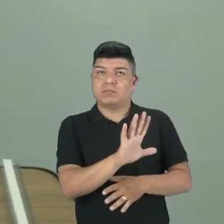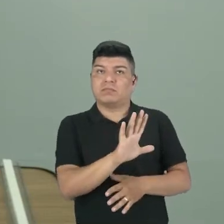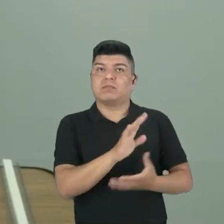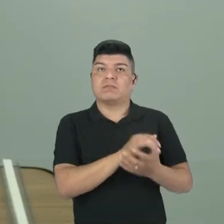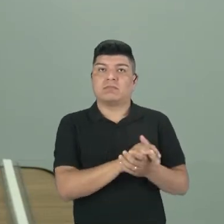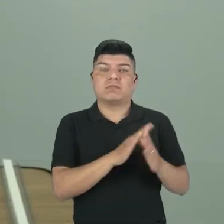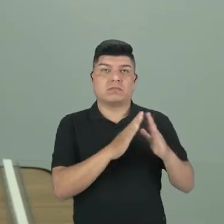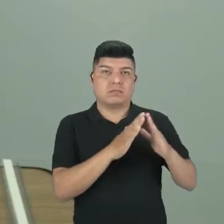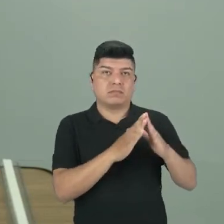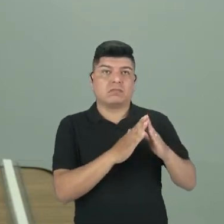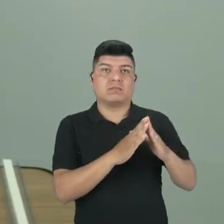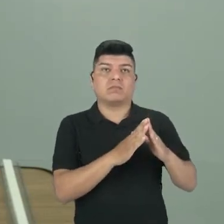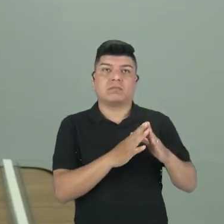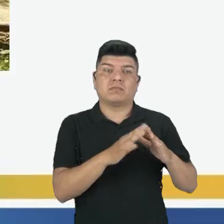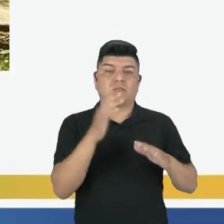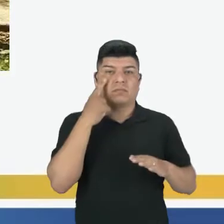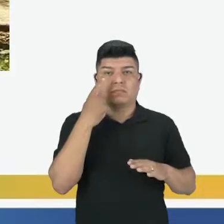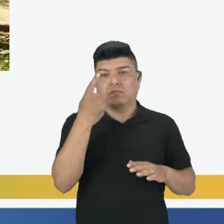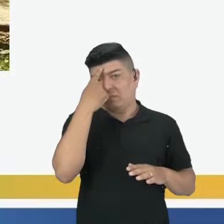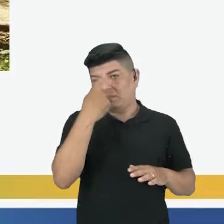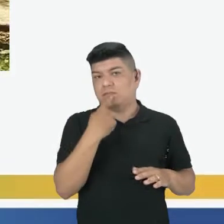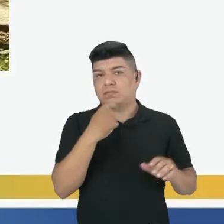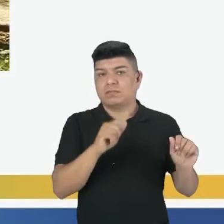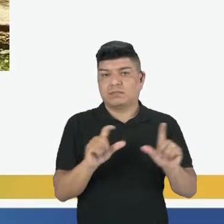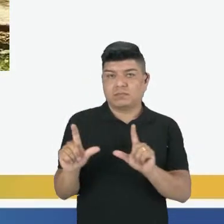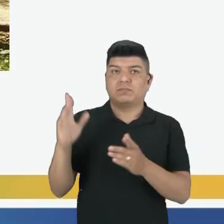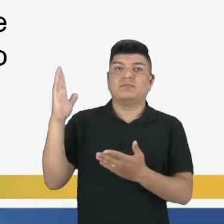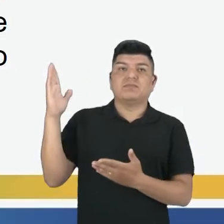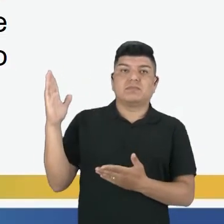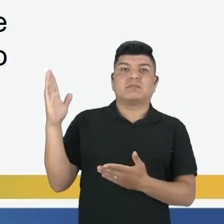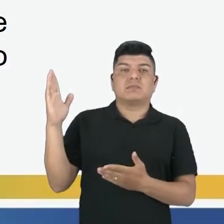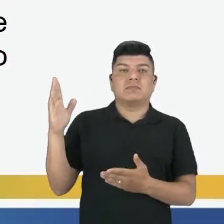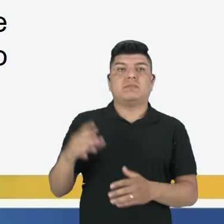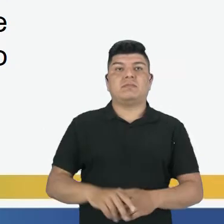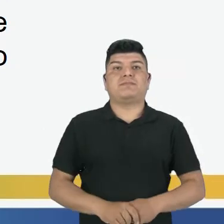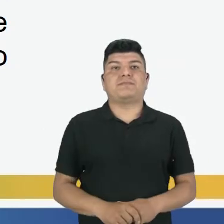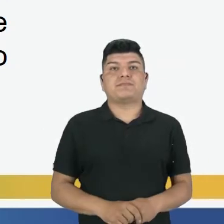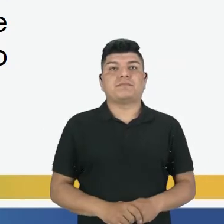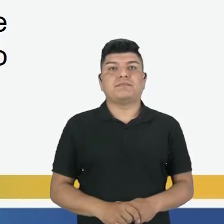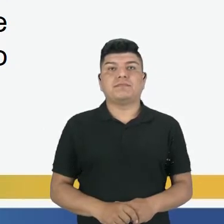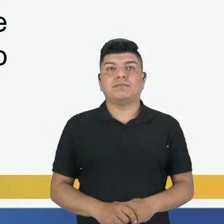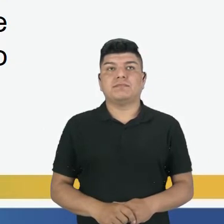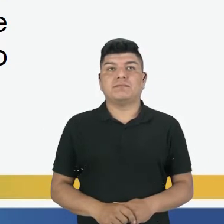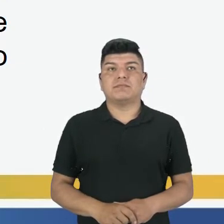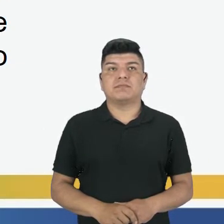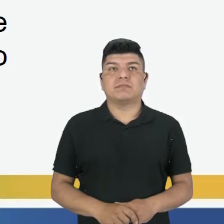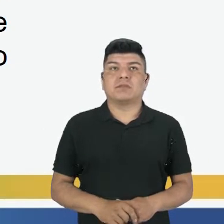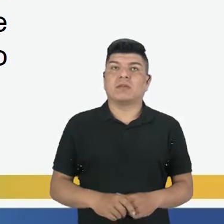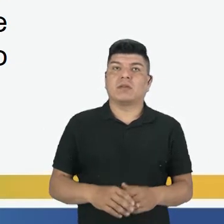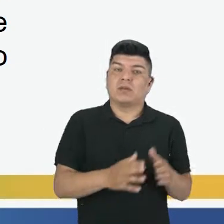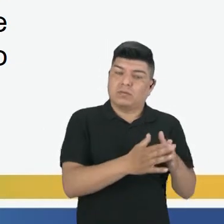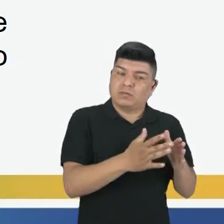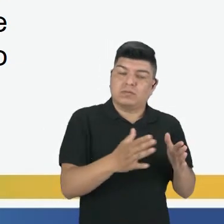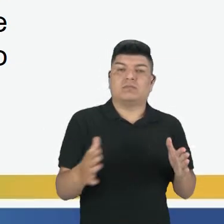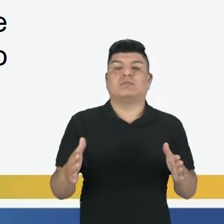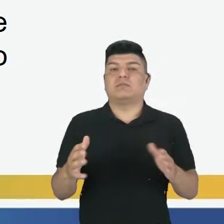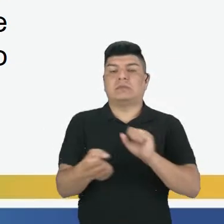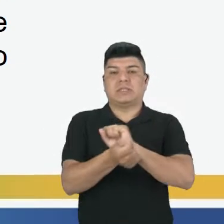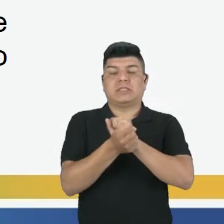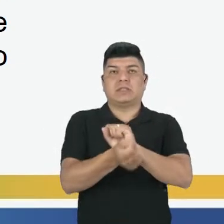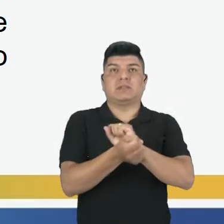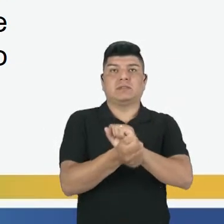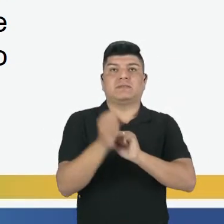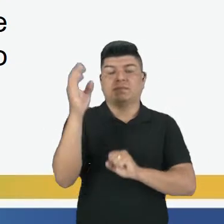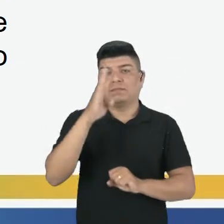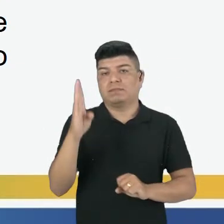forma, em casas, da forma que vocês veem aí na imagem, tá? Então, durante o período da escravidão,